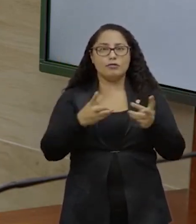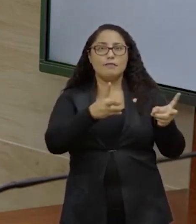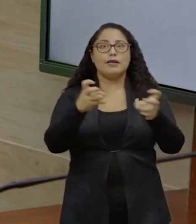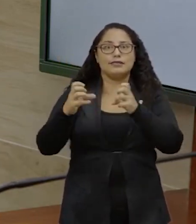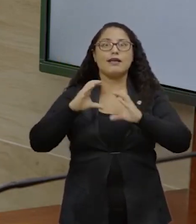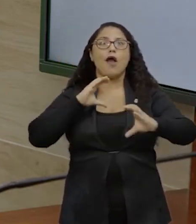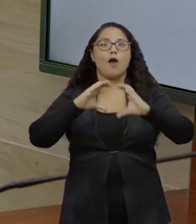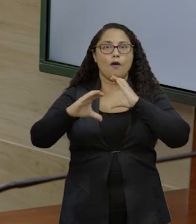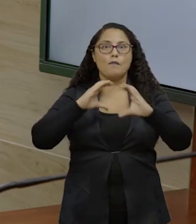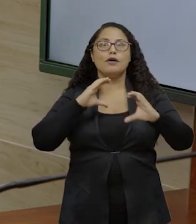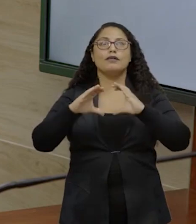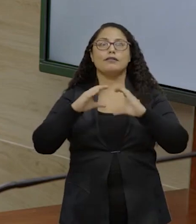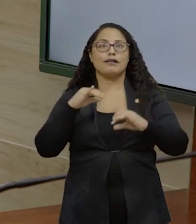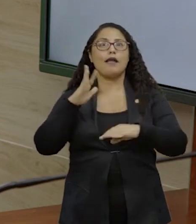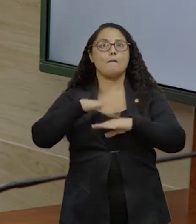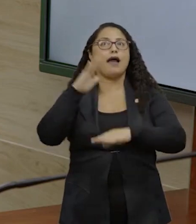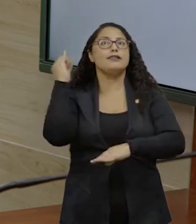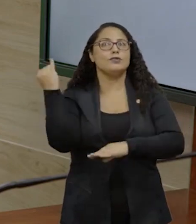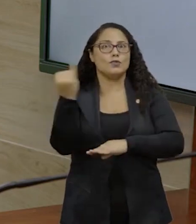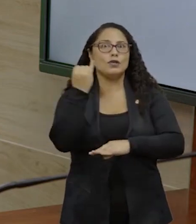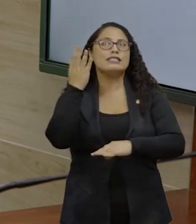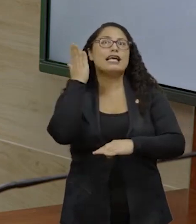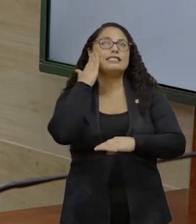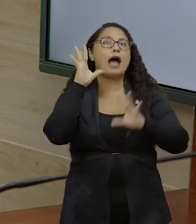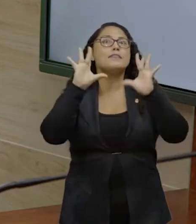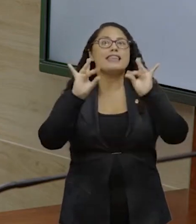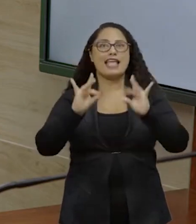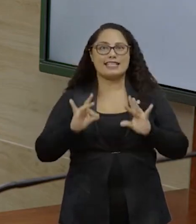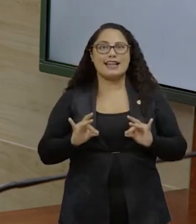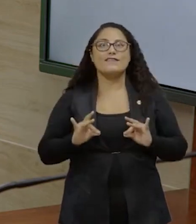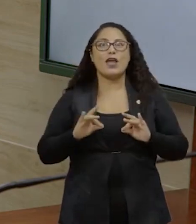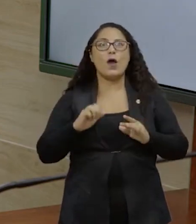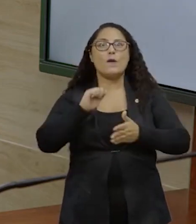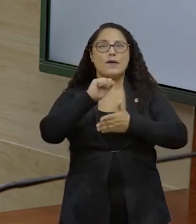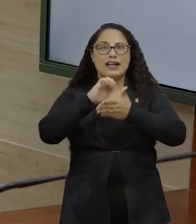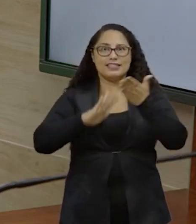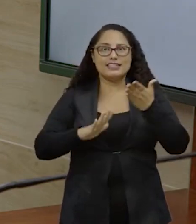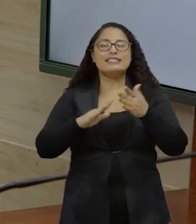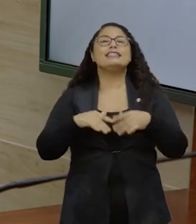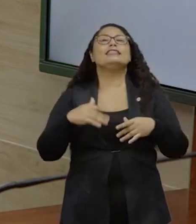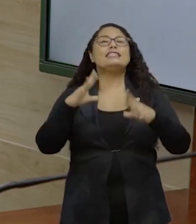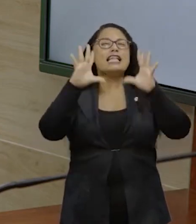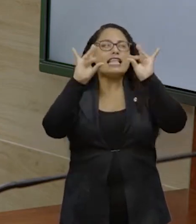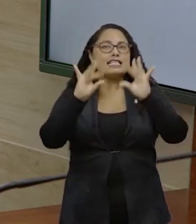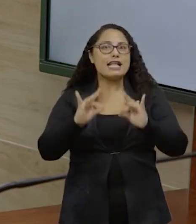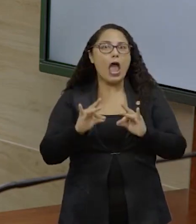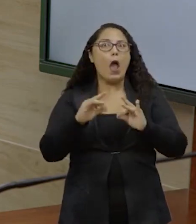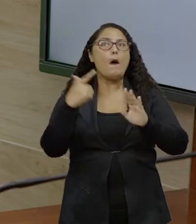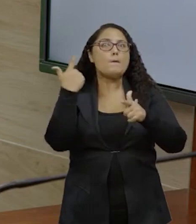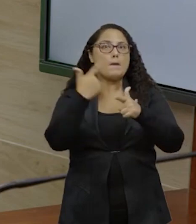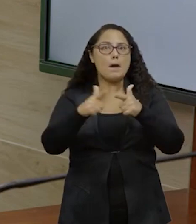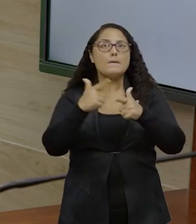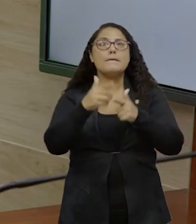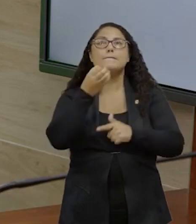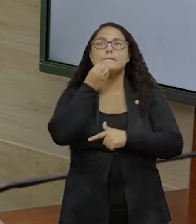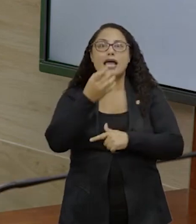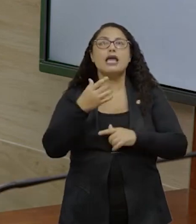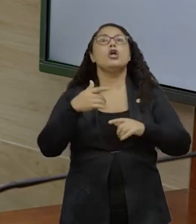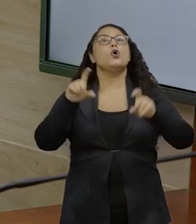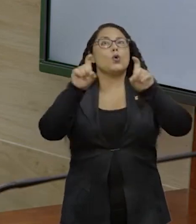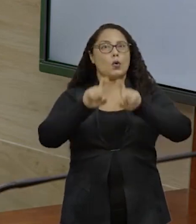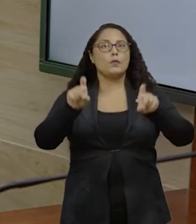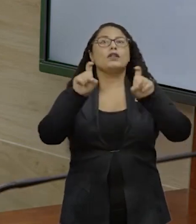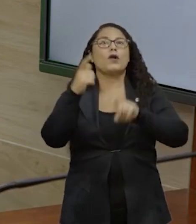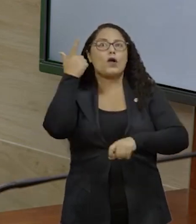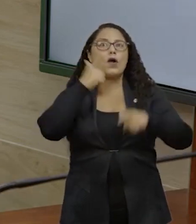percebe que a comunicação está sendo mais importante. Se Sim, você sabe descrever bem uma tarefa, se você sabe descrever um problema, o computador vai